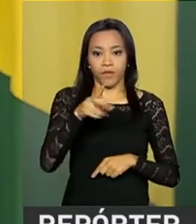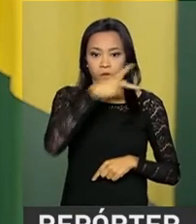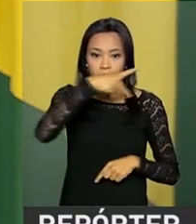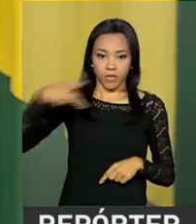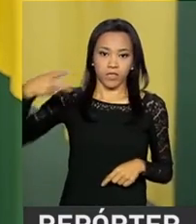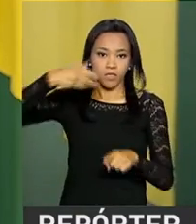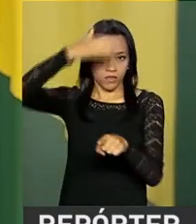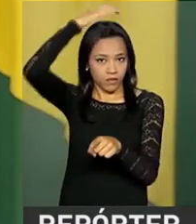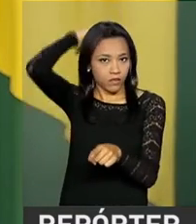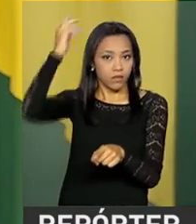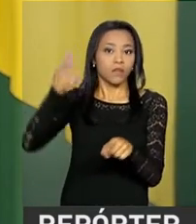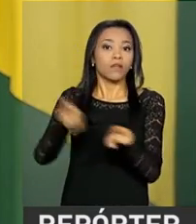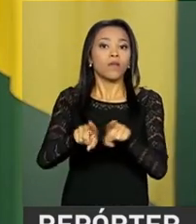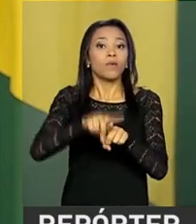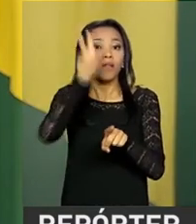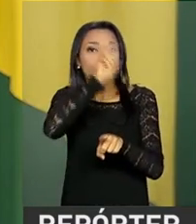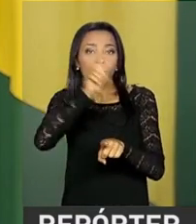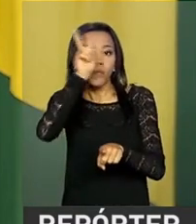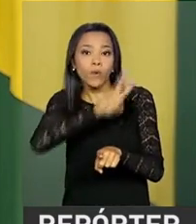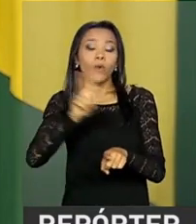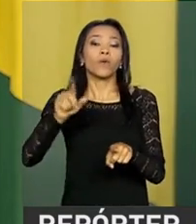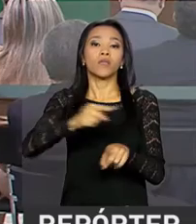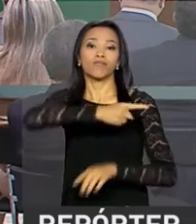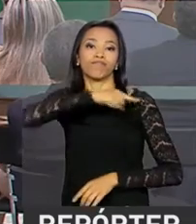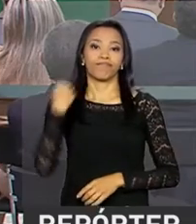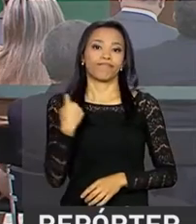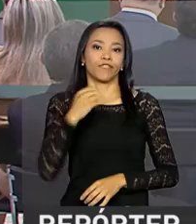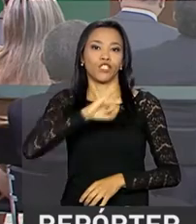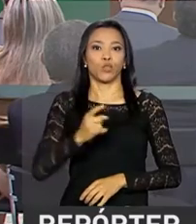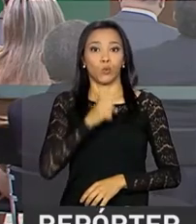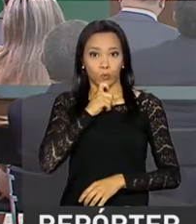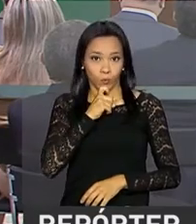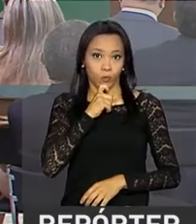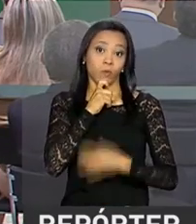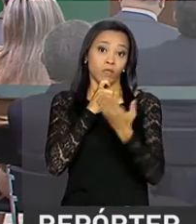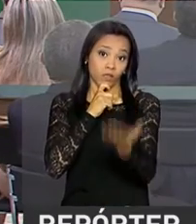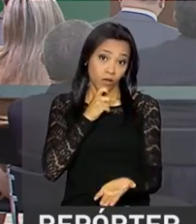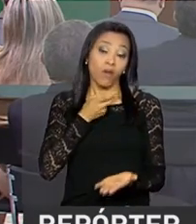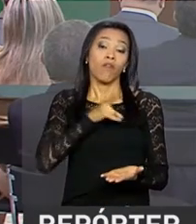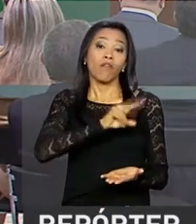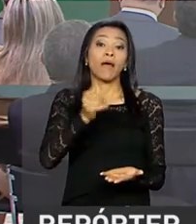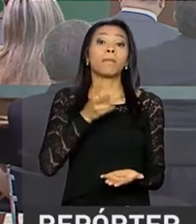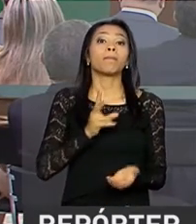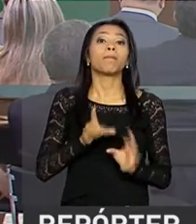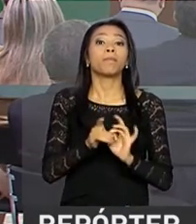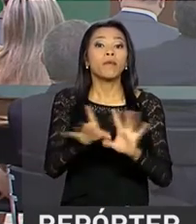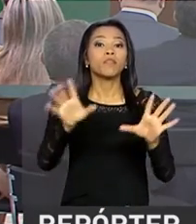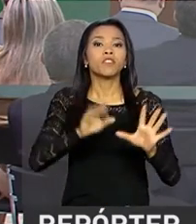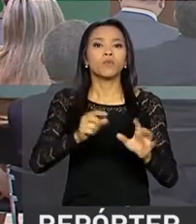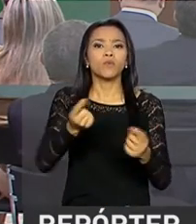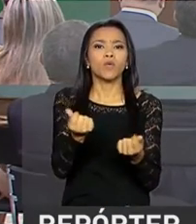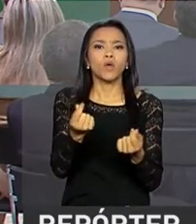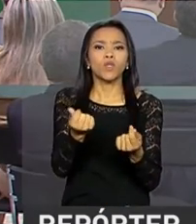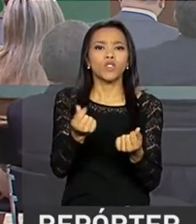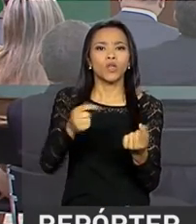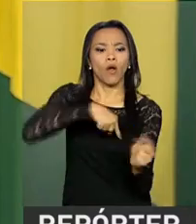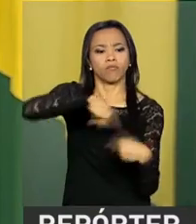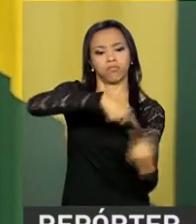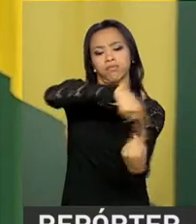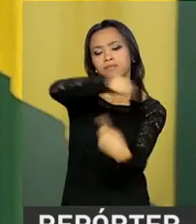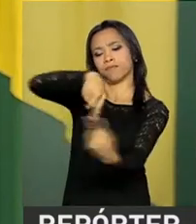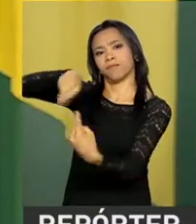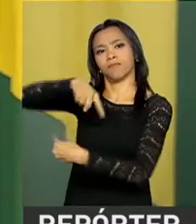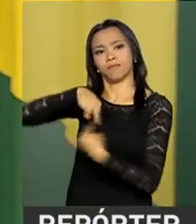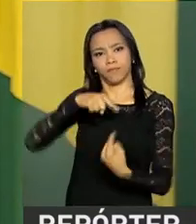Michel Temer lembrou que o prazo termina em julho e que os saques vão permitir um aquecimento da economia.